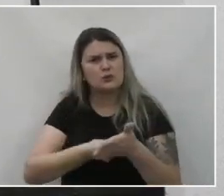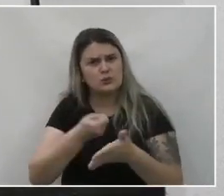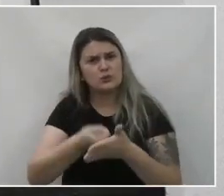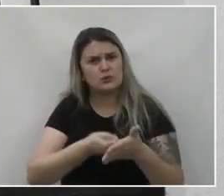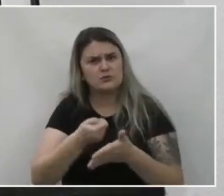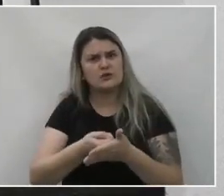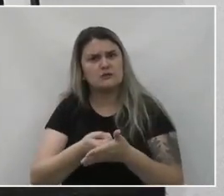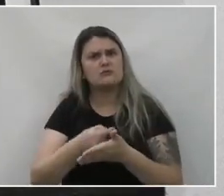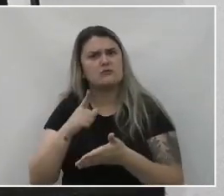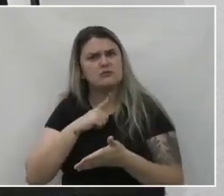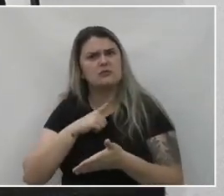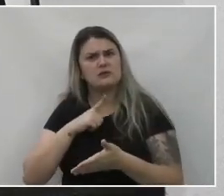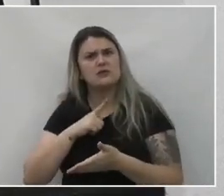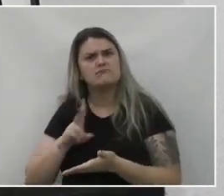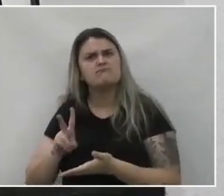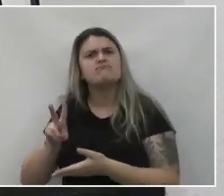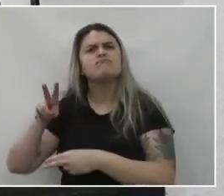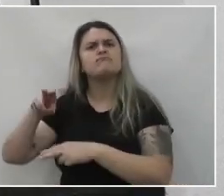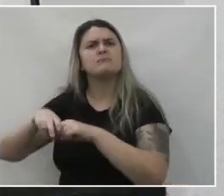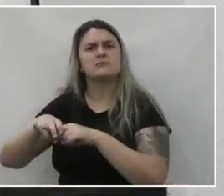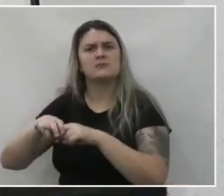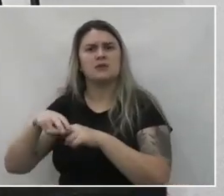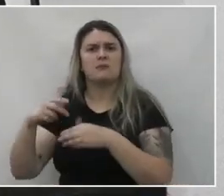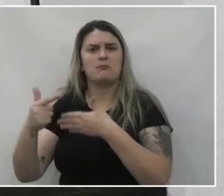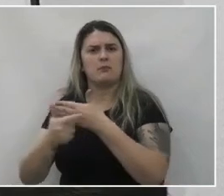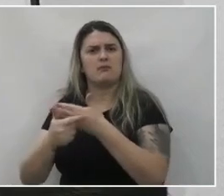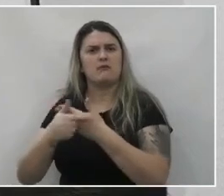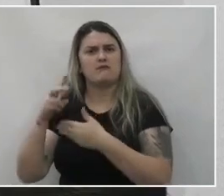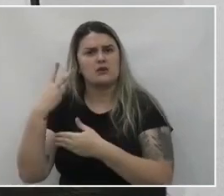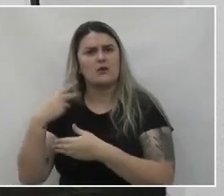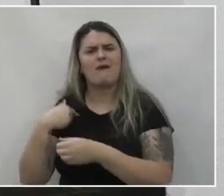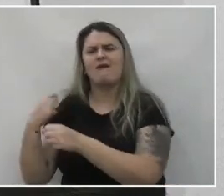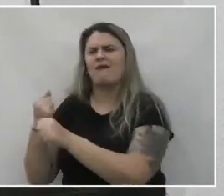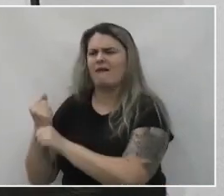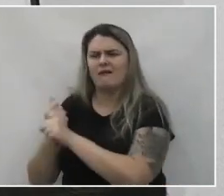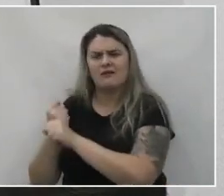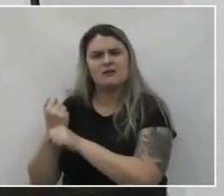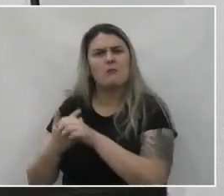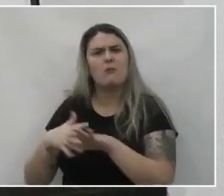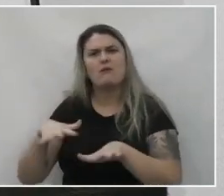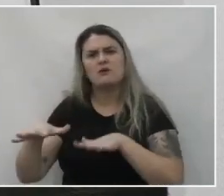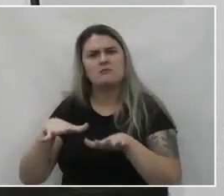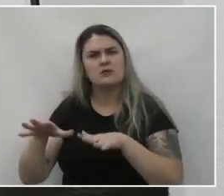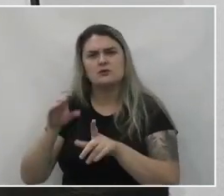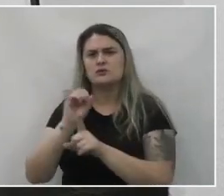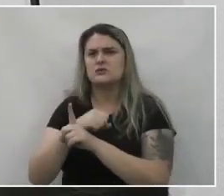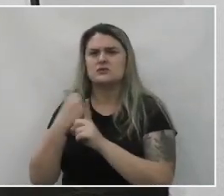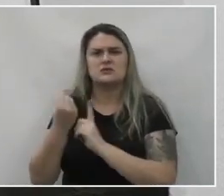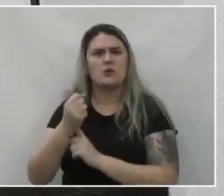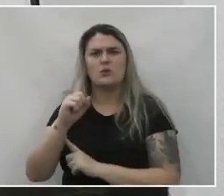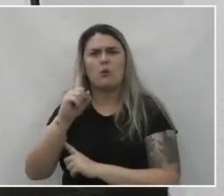para ocupar uma cadeira aqui na Câmara. Anos que os movimentos sociais não eram ouvidos.